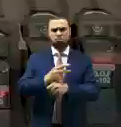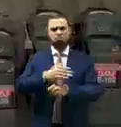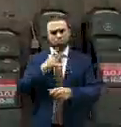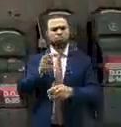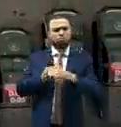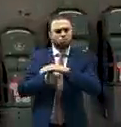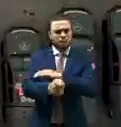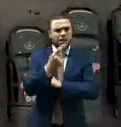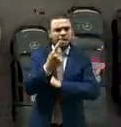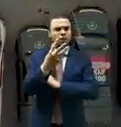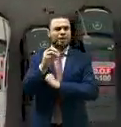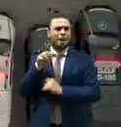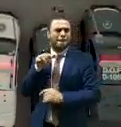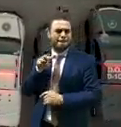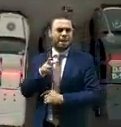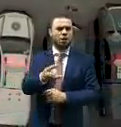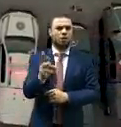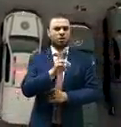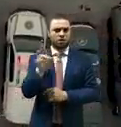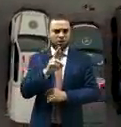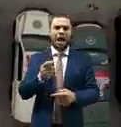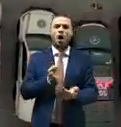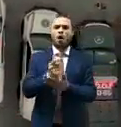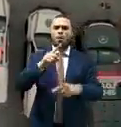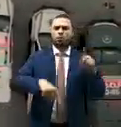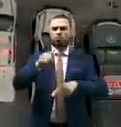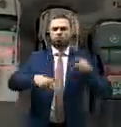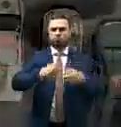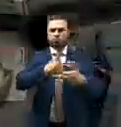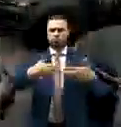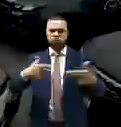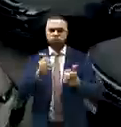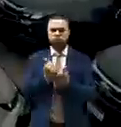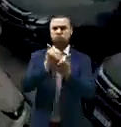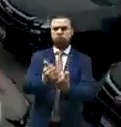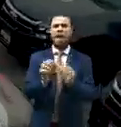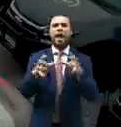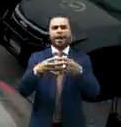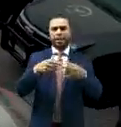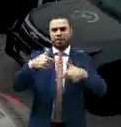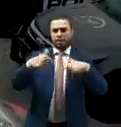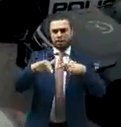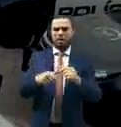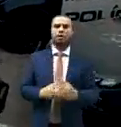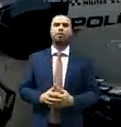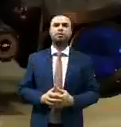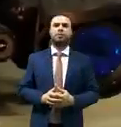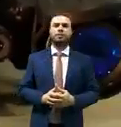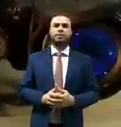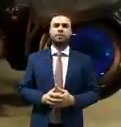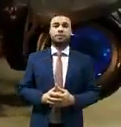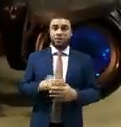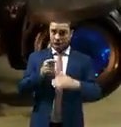foram investidos 130 milhões de reais na compra de equipamentos para dar suporte às equipes em campo.